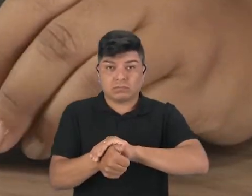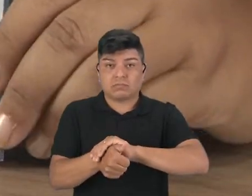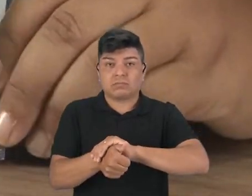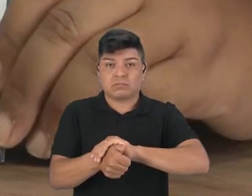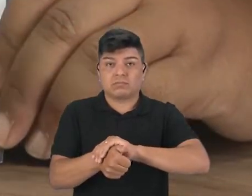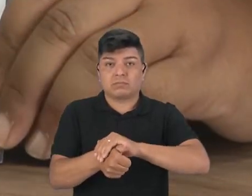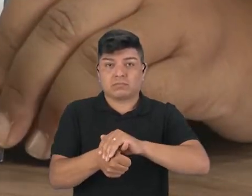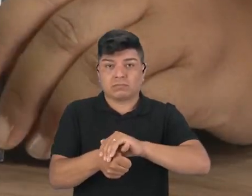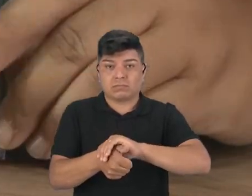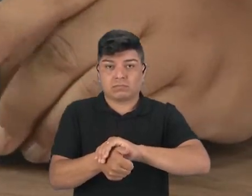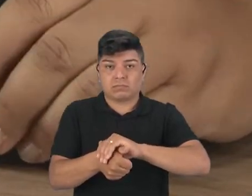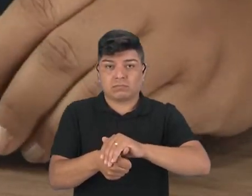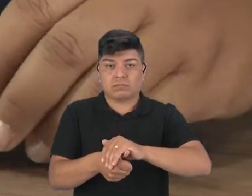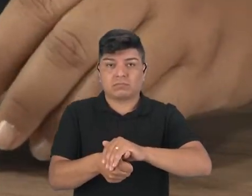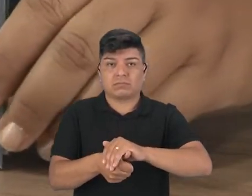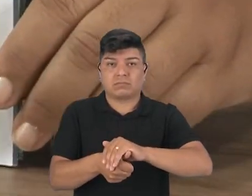Então,